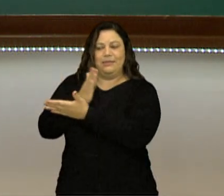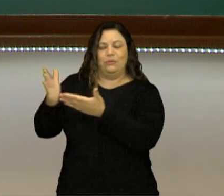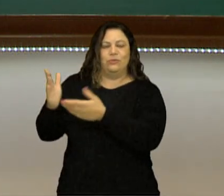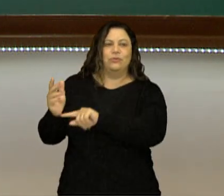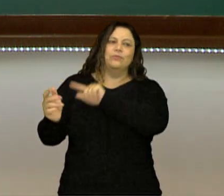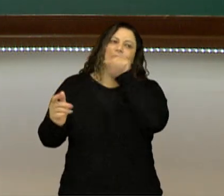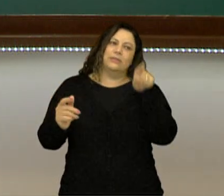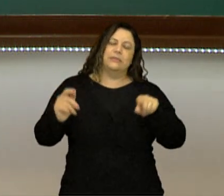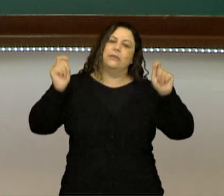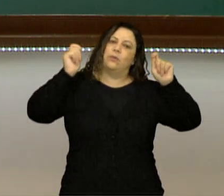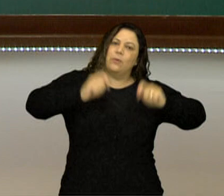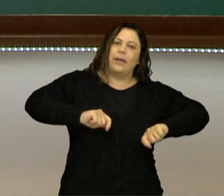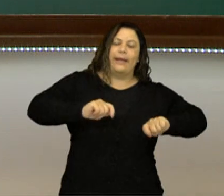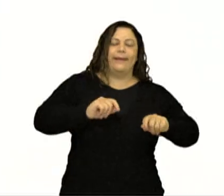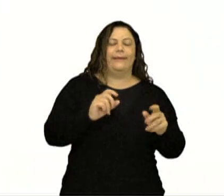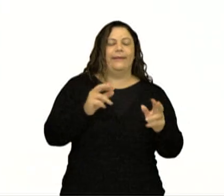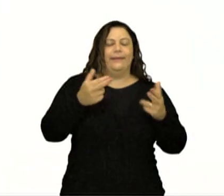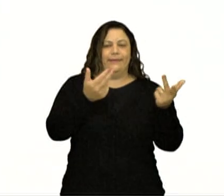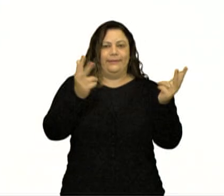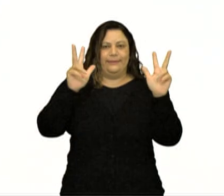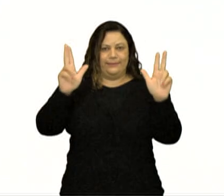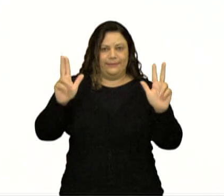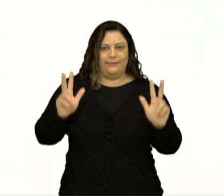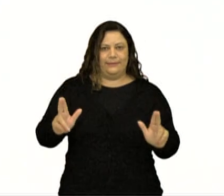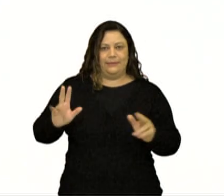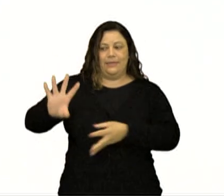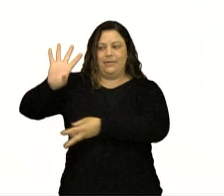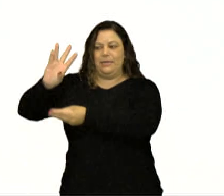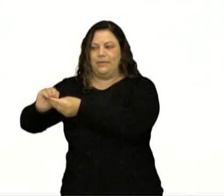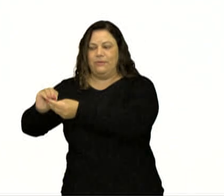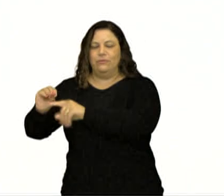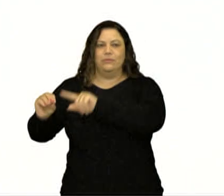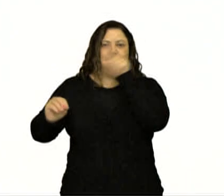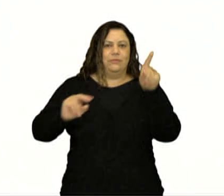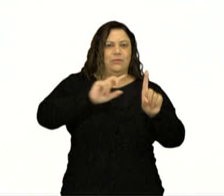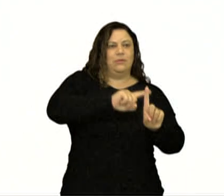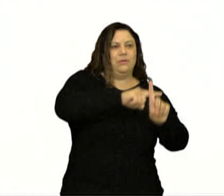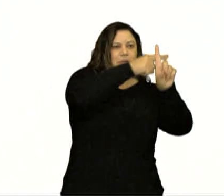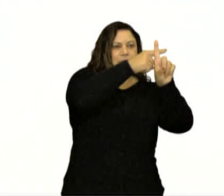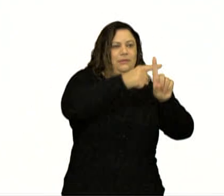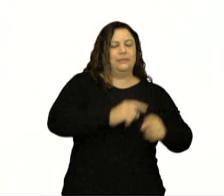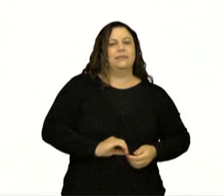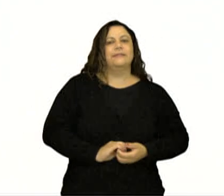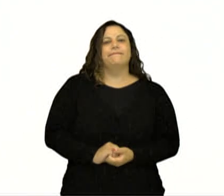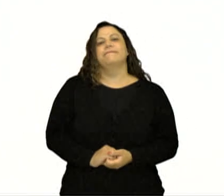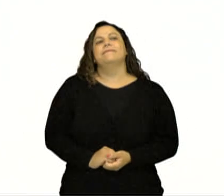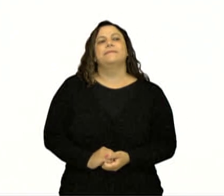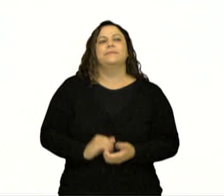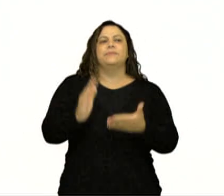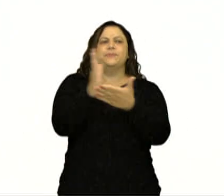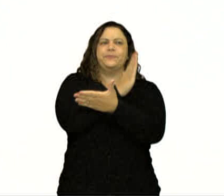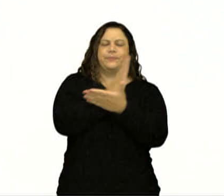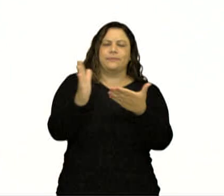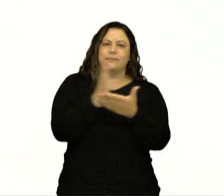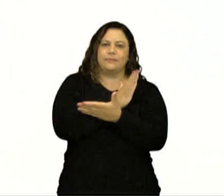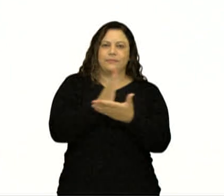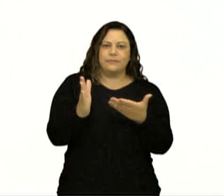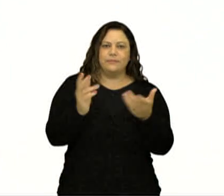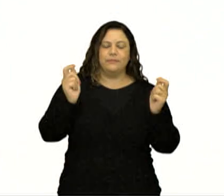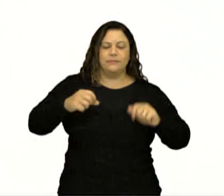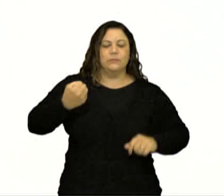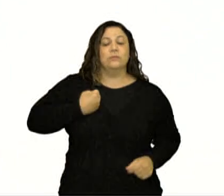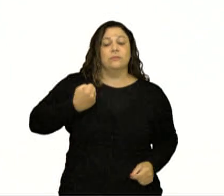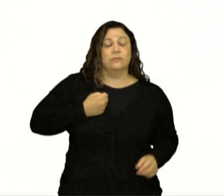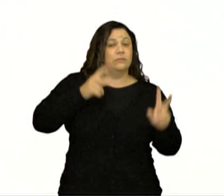é equacional aqui na mitose e reducional na meiose. Beleza? A divisão equacional mantém o número de cromossomos e